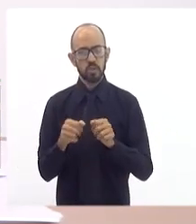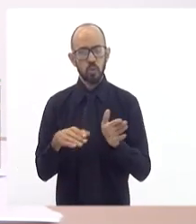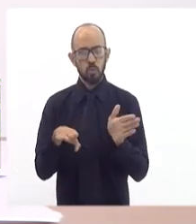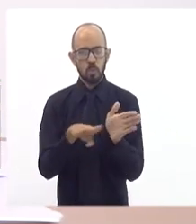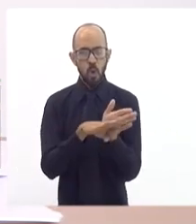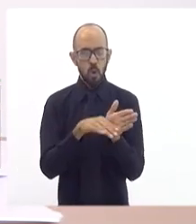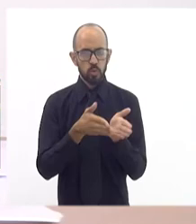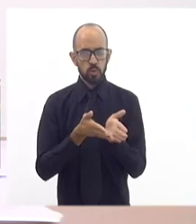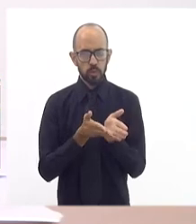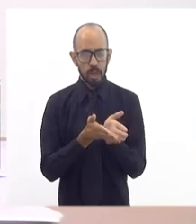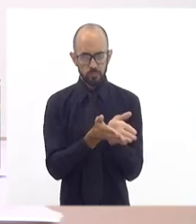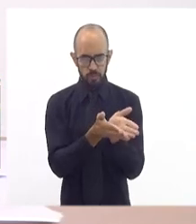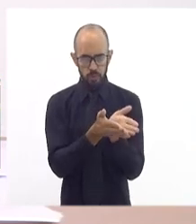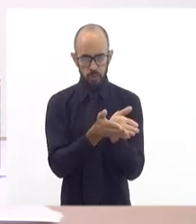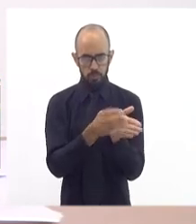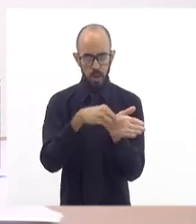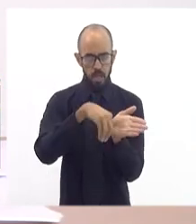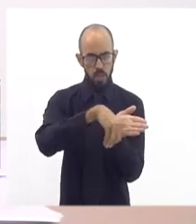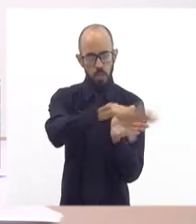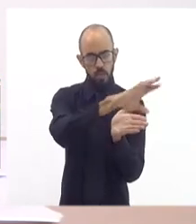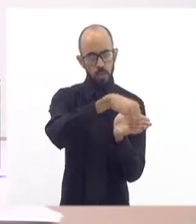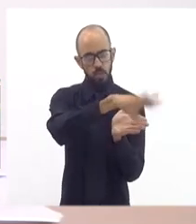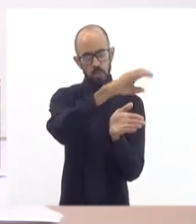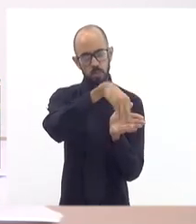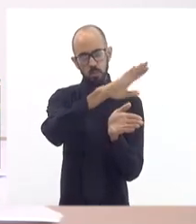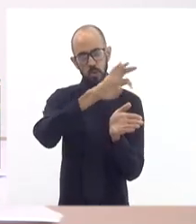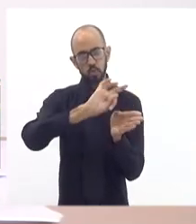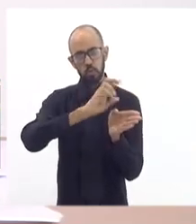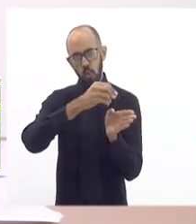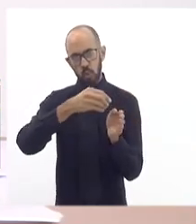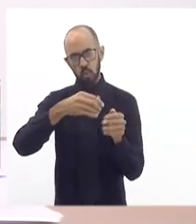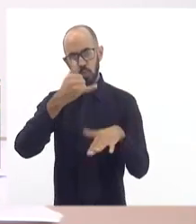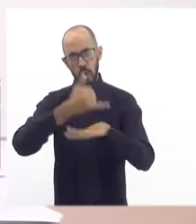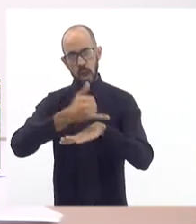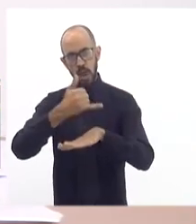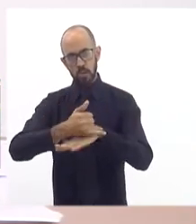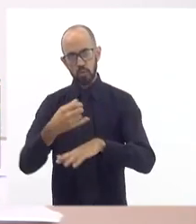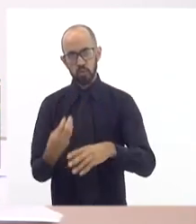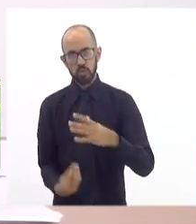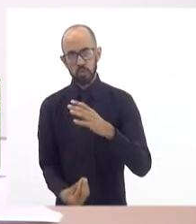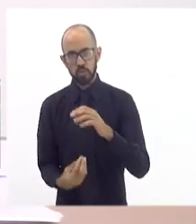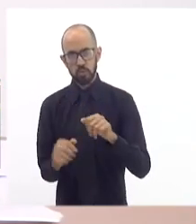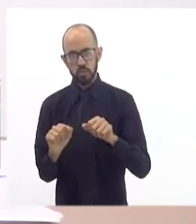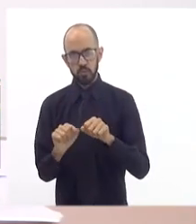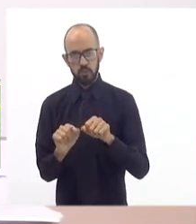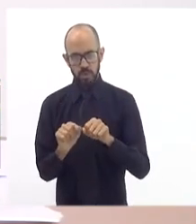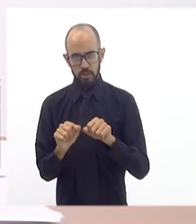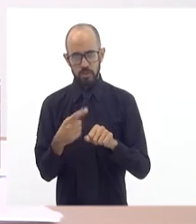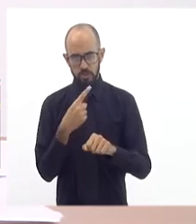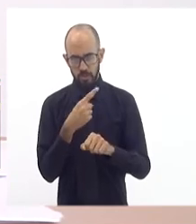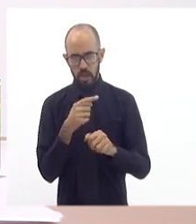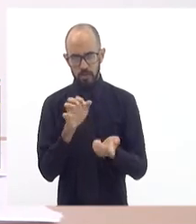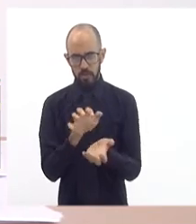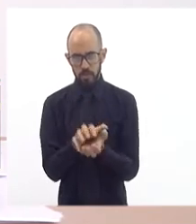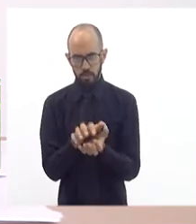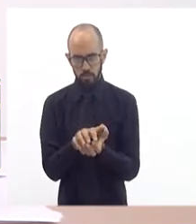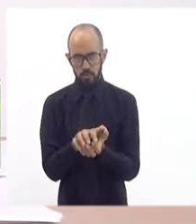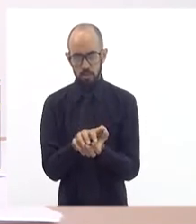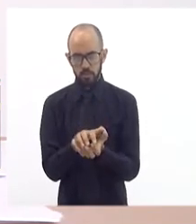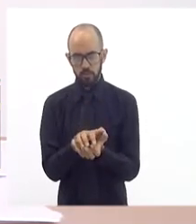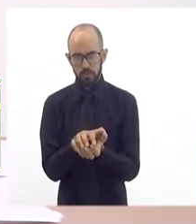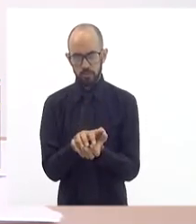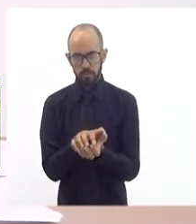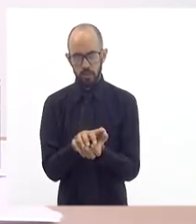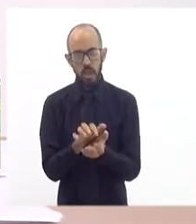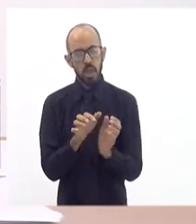específico para poder escutar todas as toda a parte de Aço produzida pela Siderúrgica do Atlântico não quis